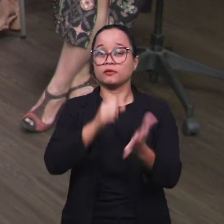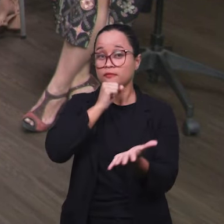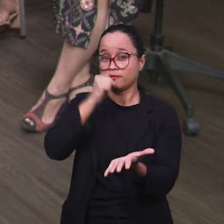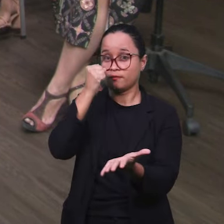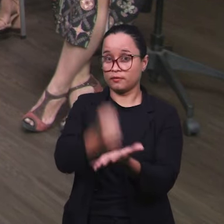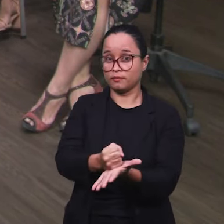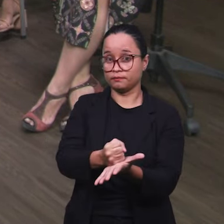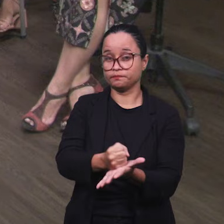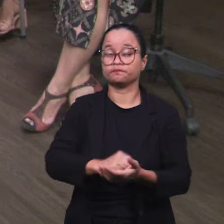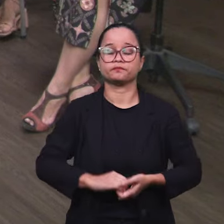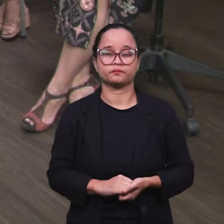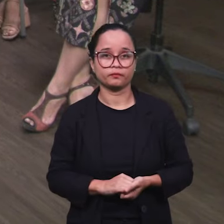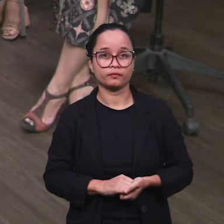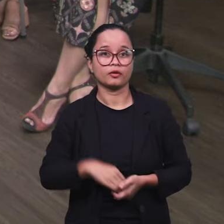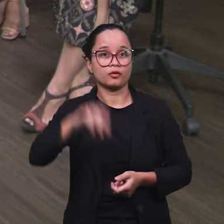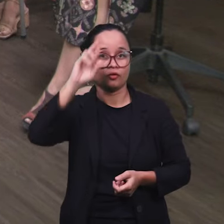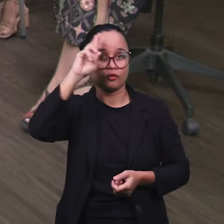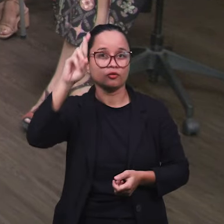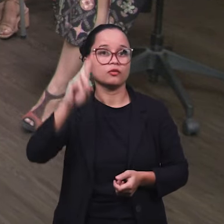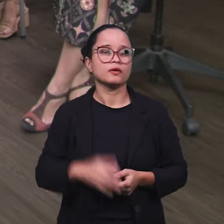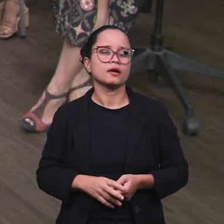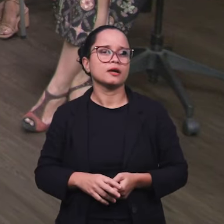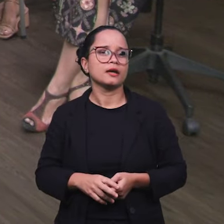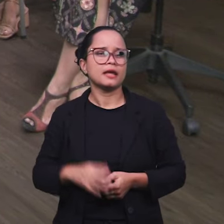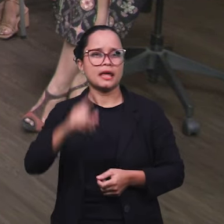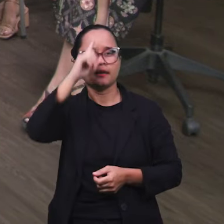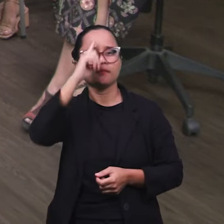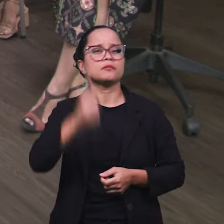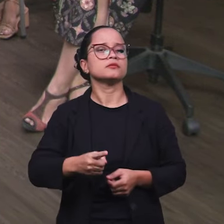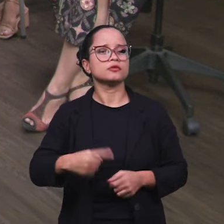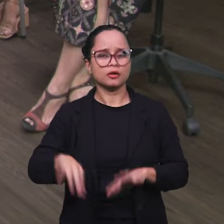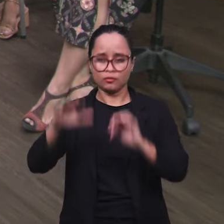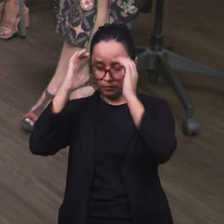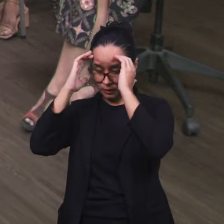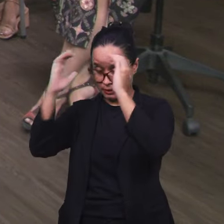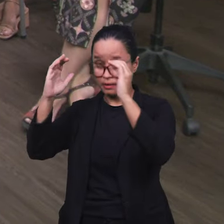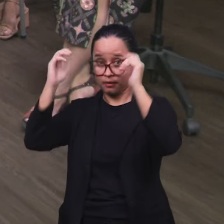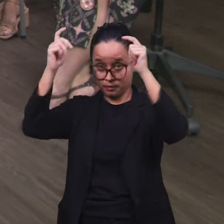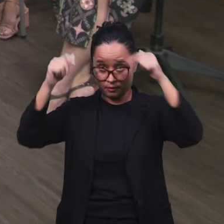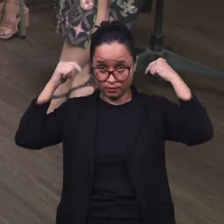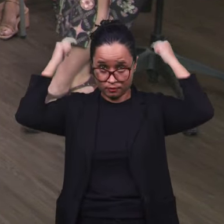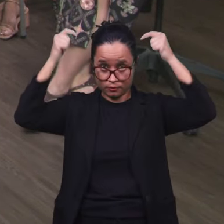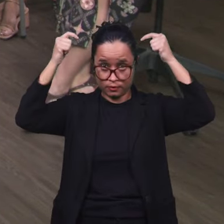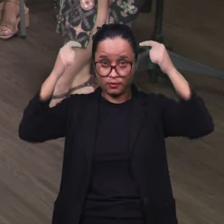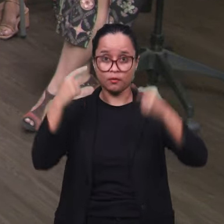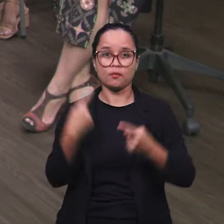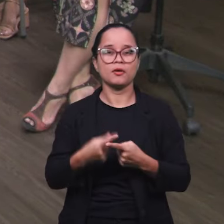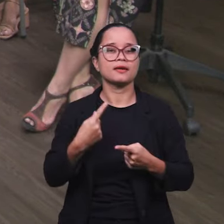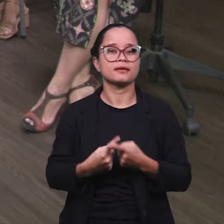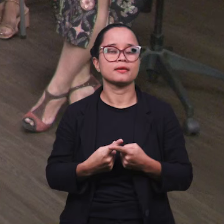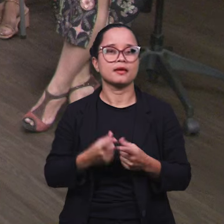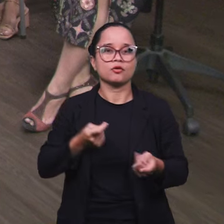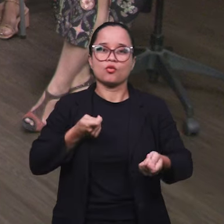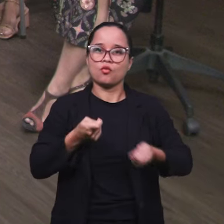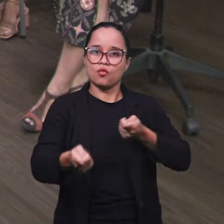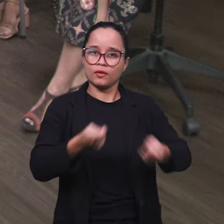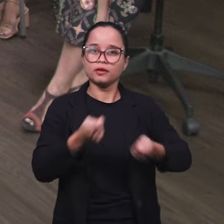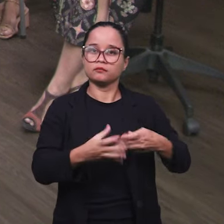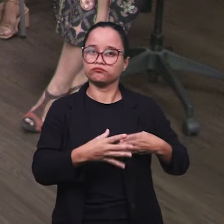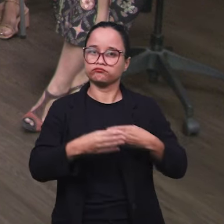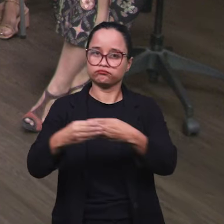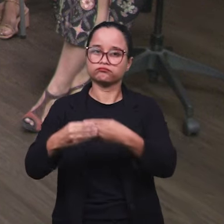estava dizendo que no Velho Testamento, o Senhor manda obedecer aos príncipes, porque os cabeças, ele tem